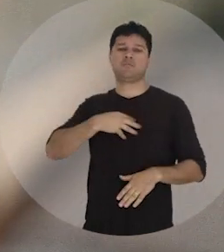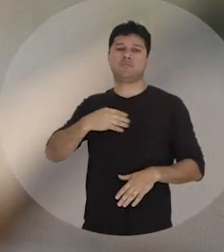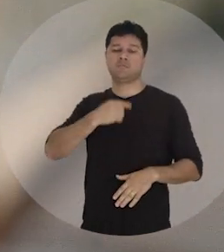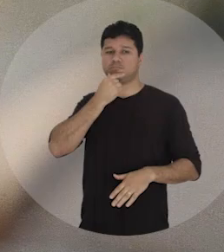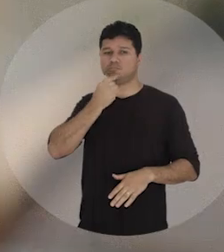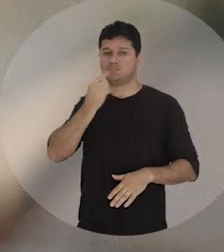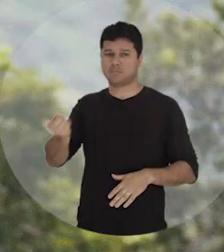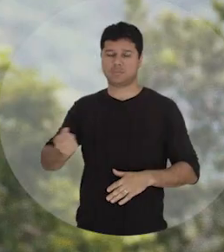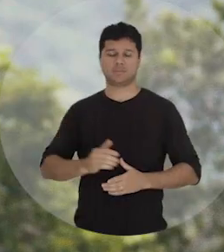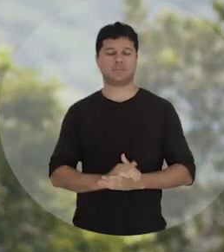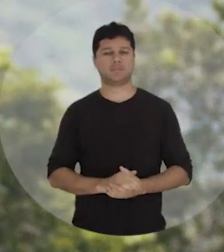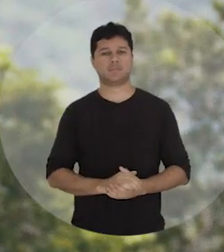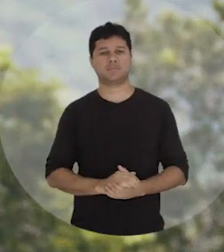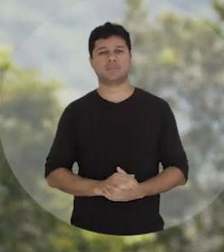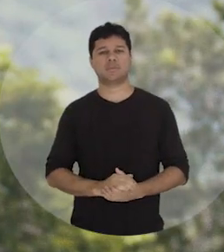do Henrique, entendeu?